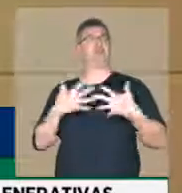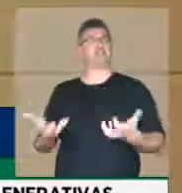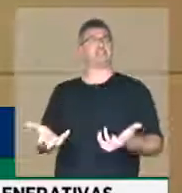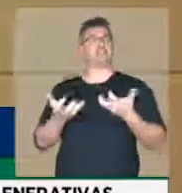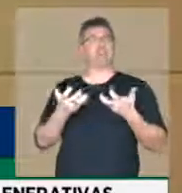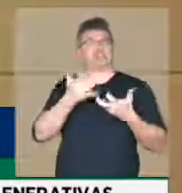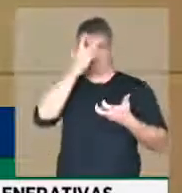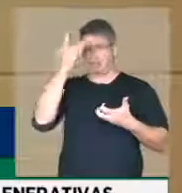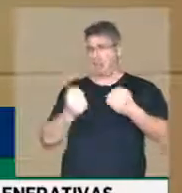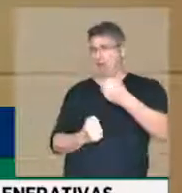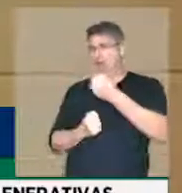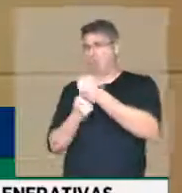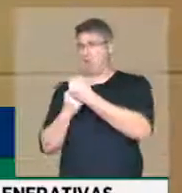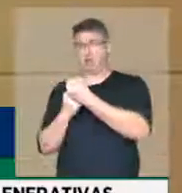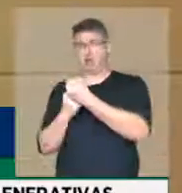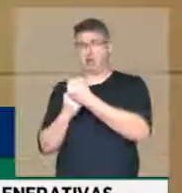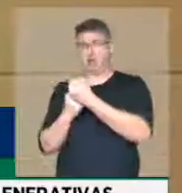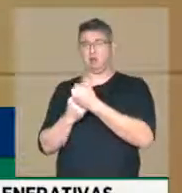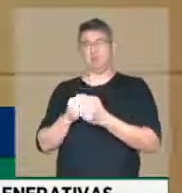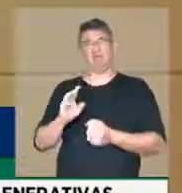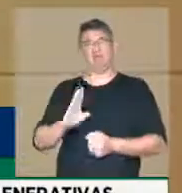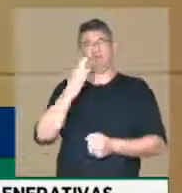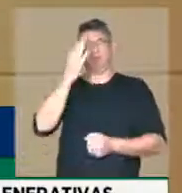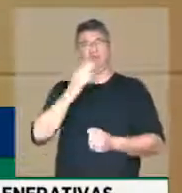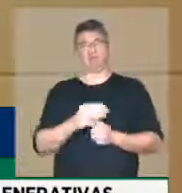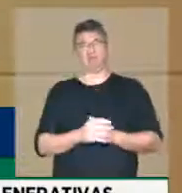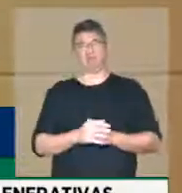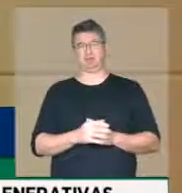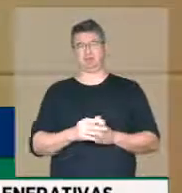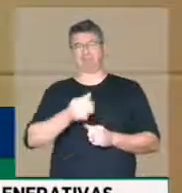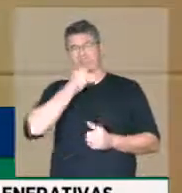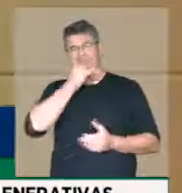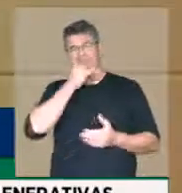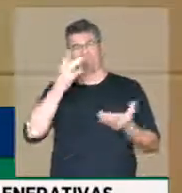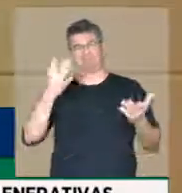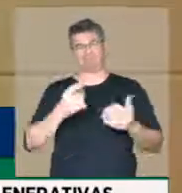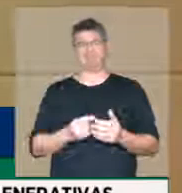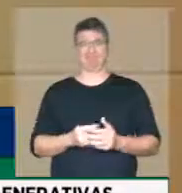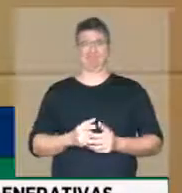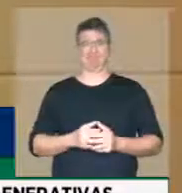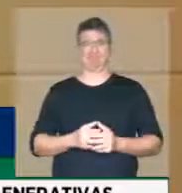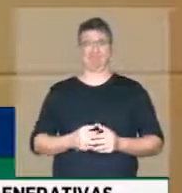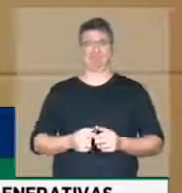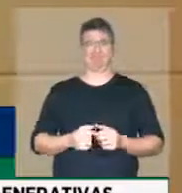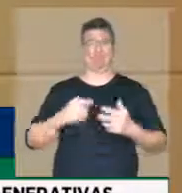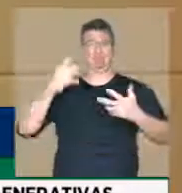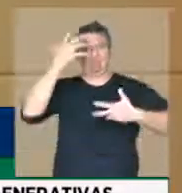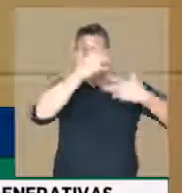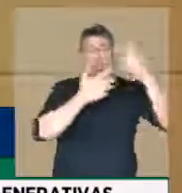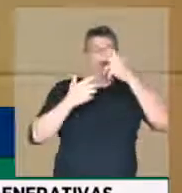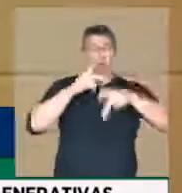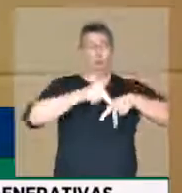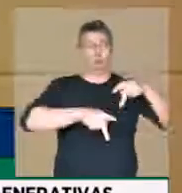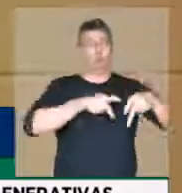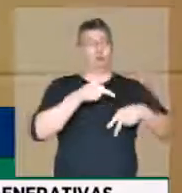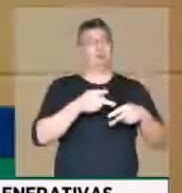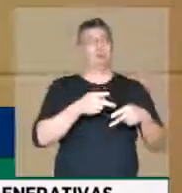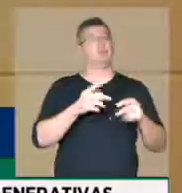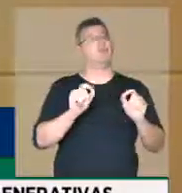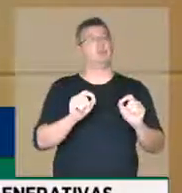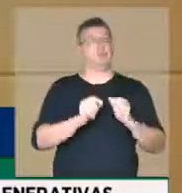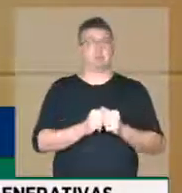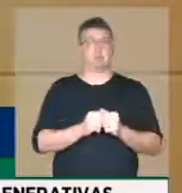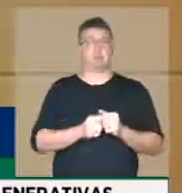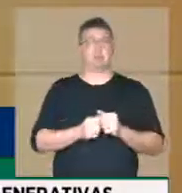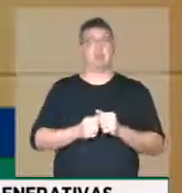não o deixam, ela é uma percepção falsa. Lamentavelmente, para desespero dos brasileiros, muitos